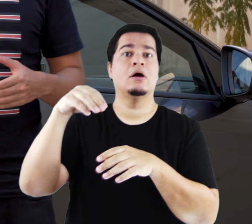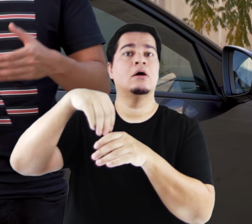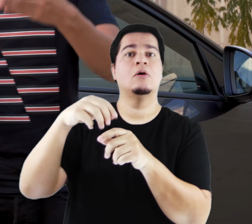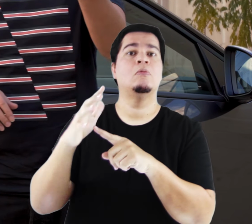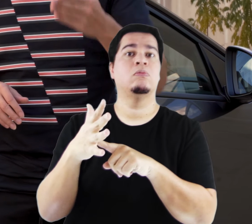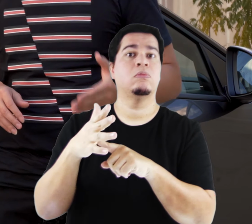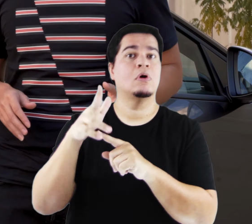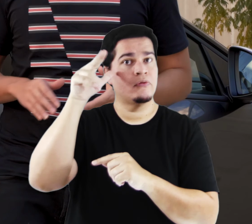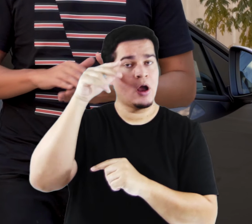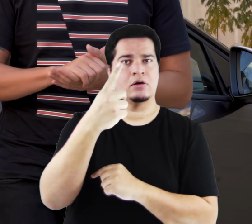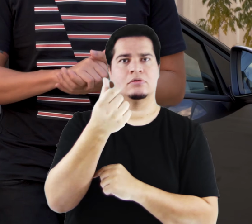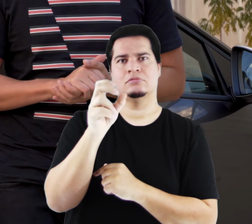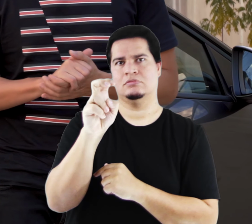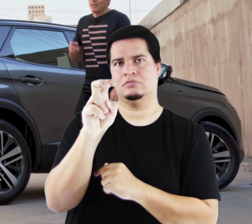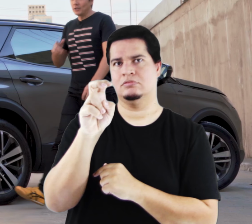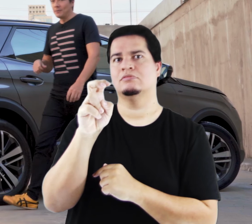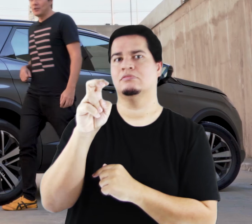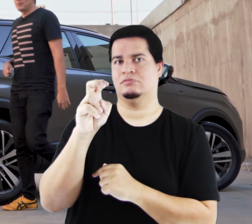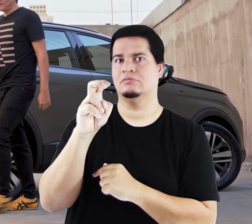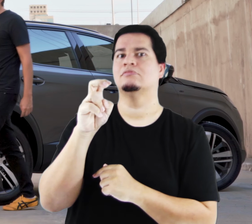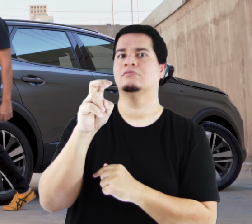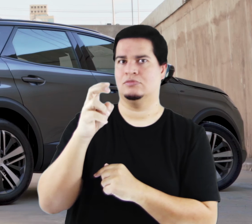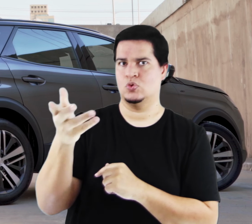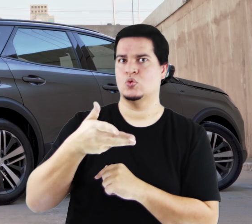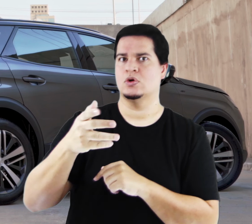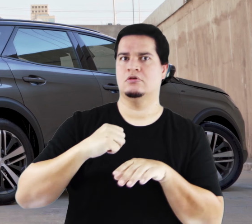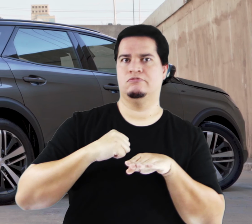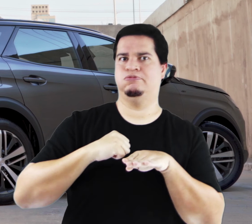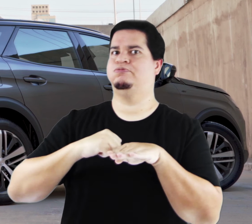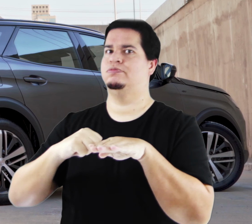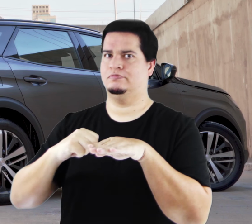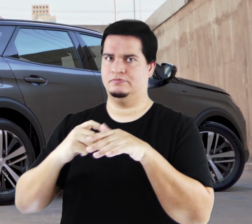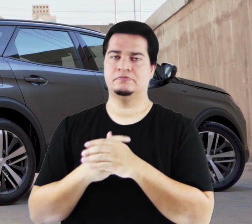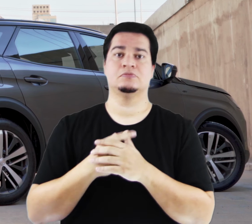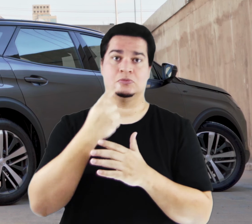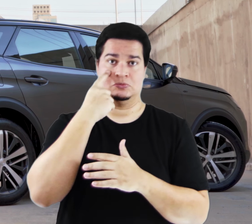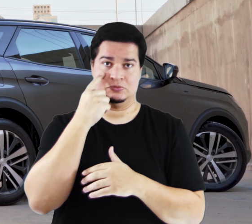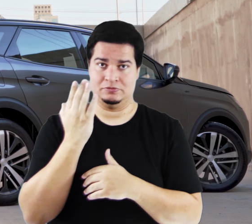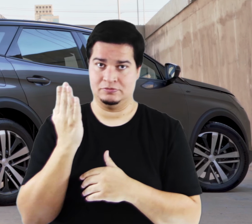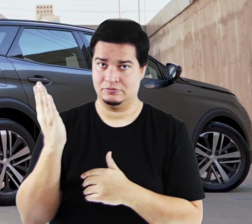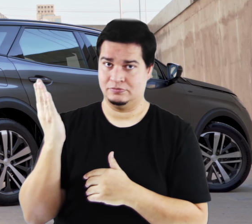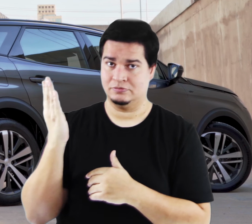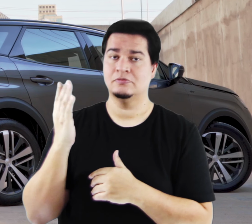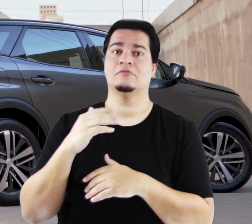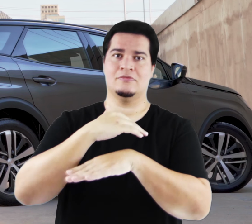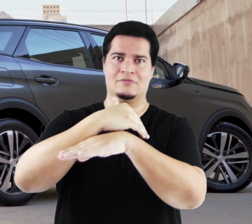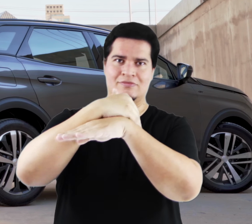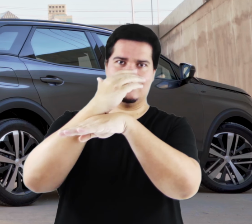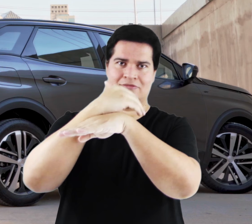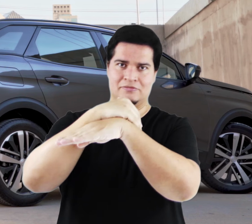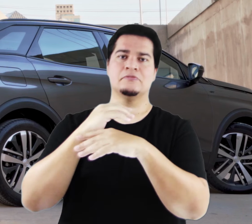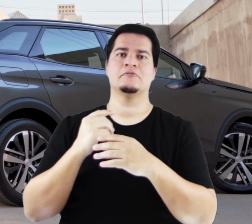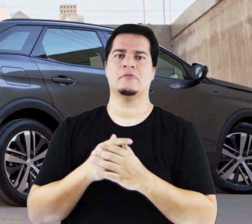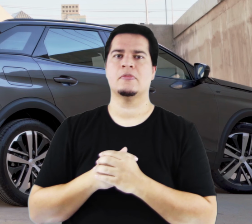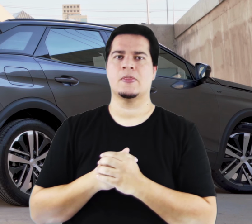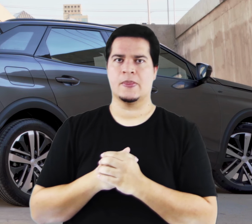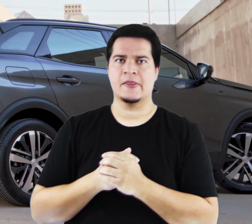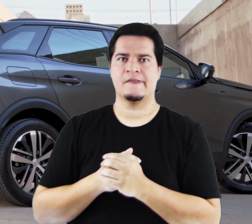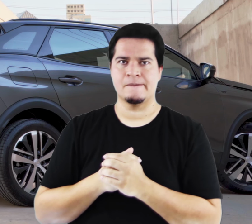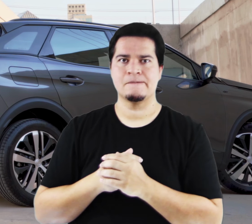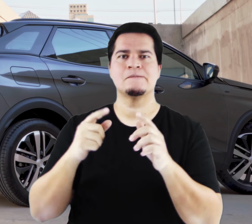grande, por exemplo, em relação aos concorrentes que eu acabei de mencionar. Enquanto eu mostro para vocês o sistema de abertura elétrica aqui do porta-malas, vai lembrar, pessoal, você consegue financiar tanto